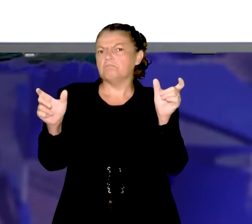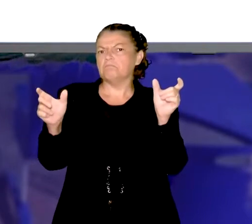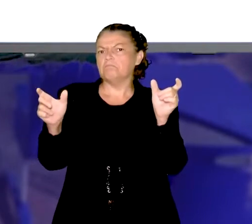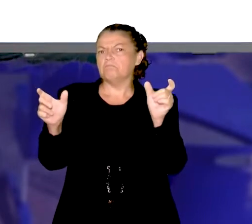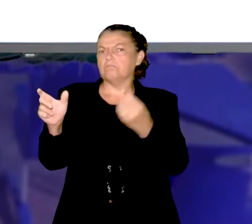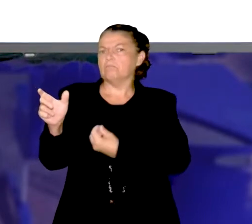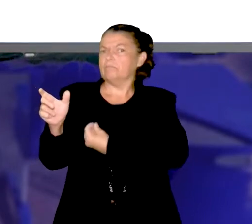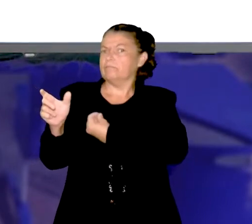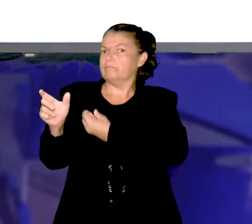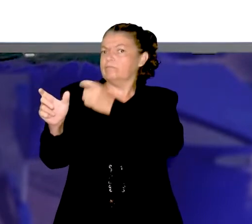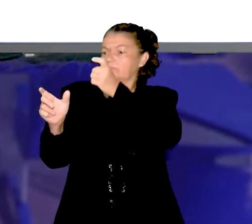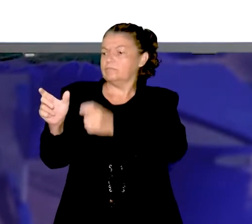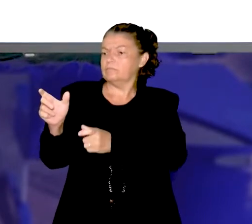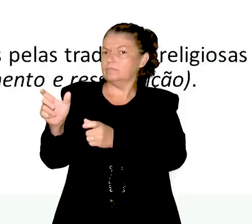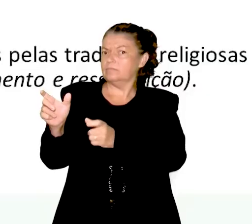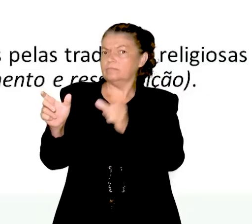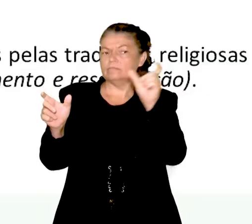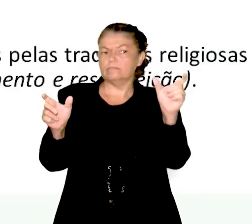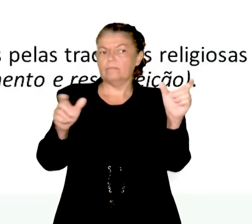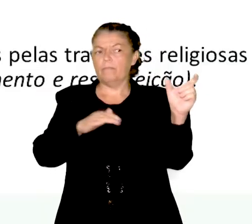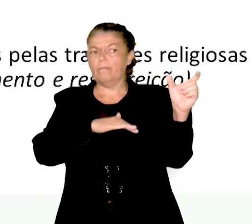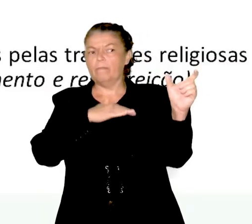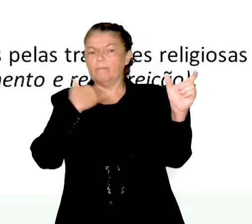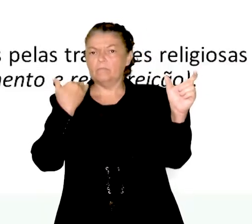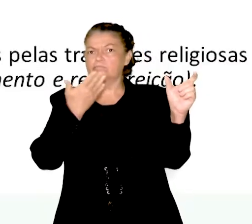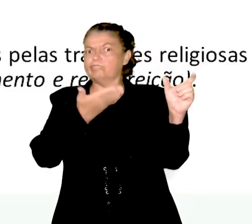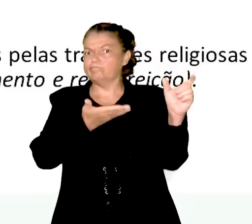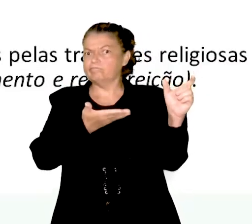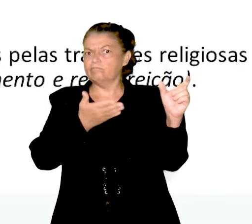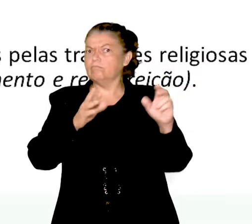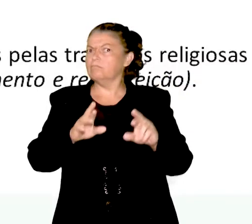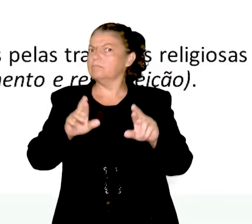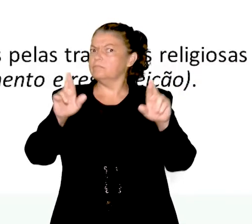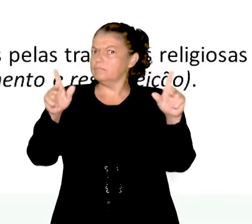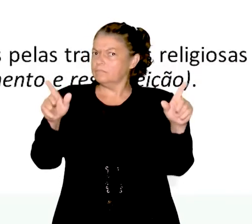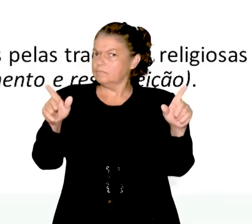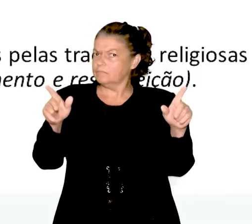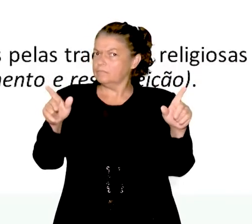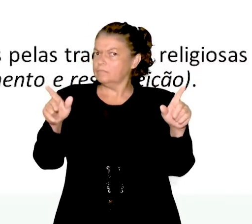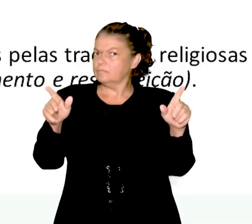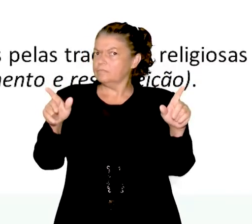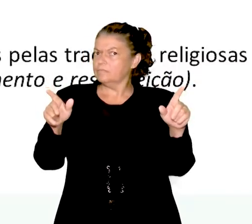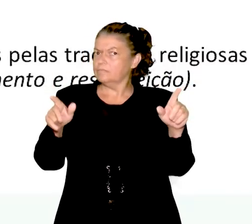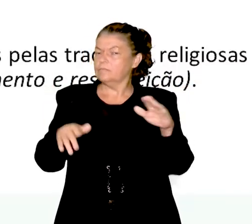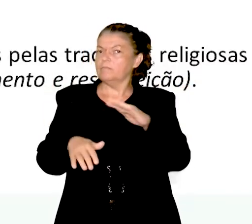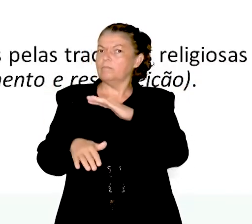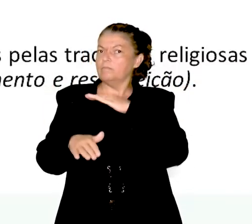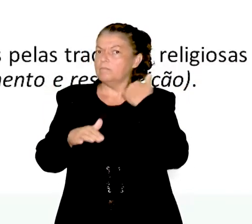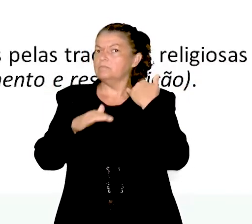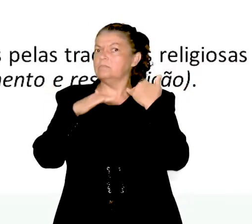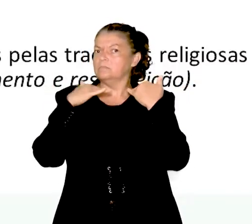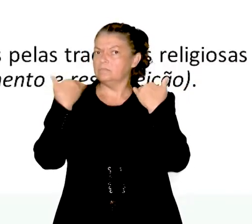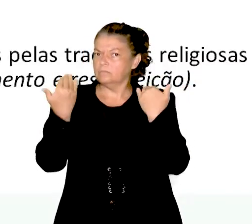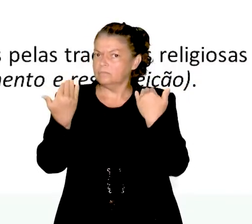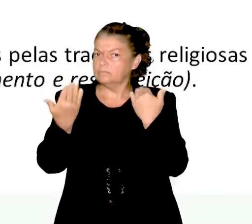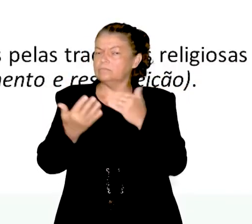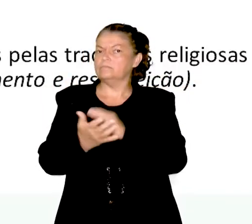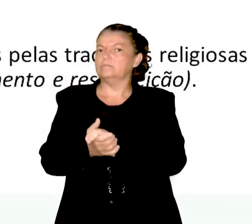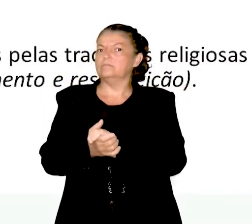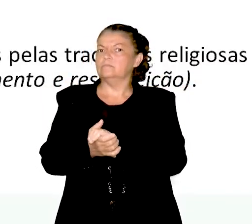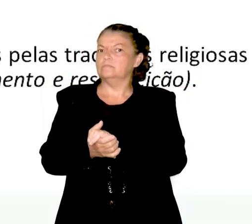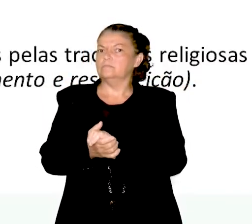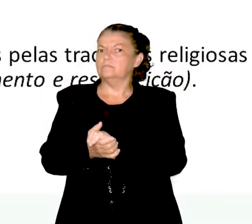dessa aula? Que é analisar as diferentes ideias de imortalidade elaboradas pelas